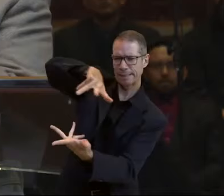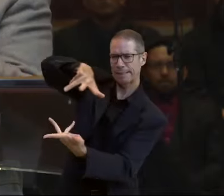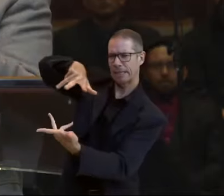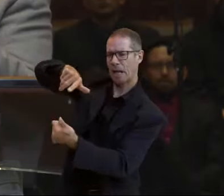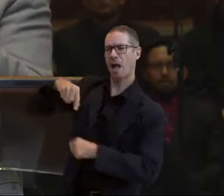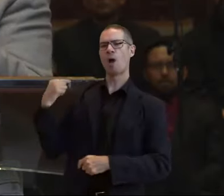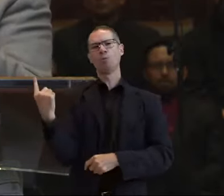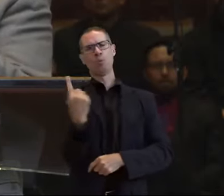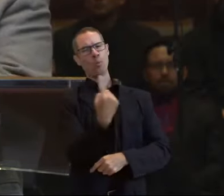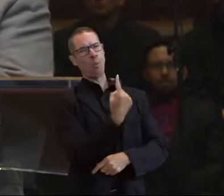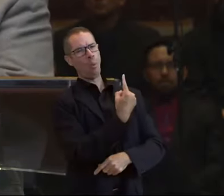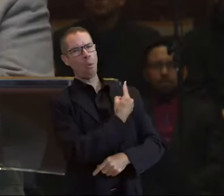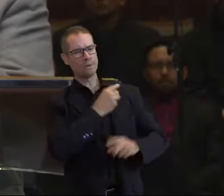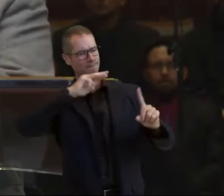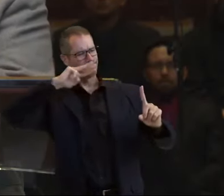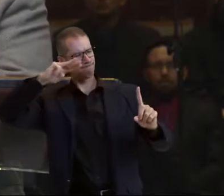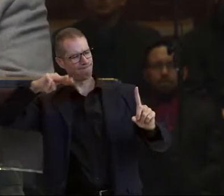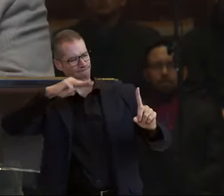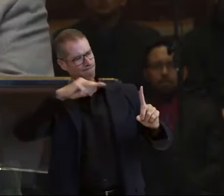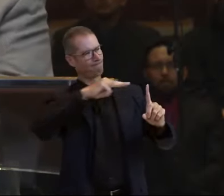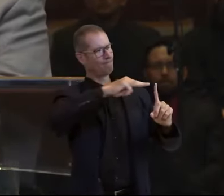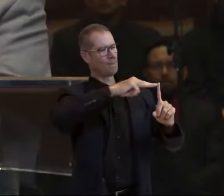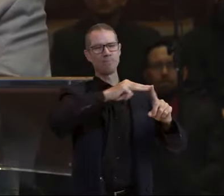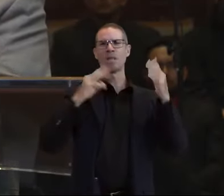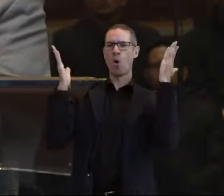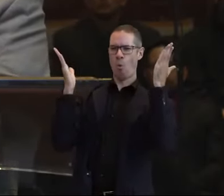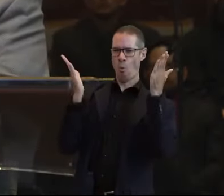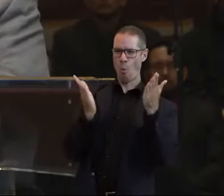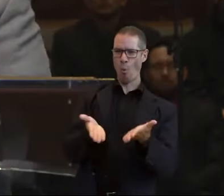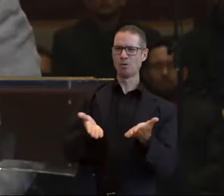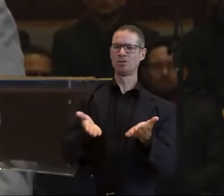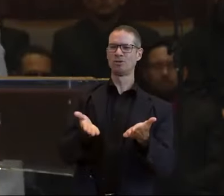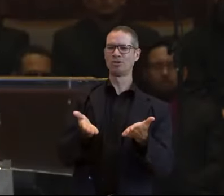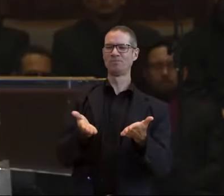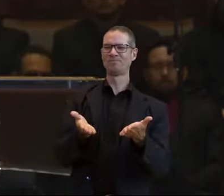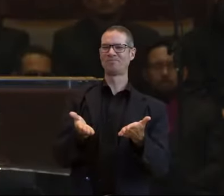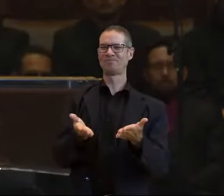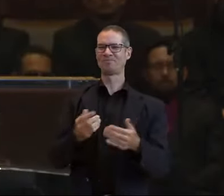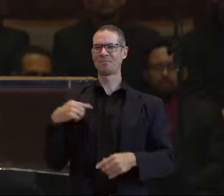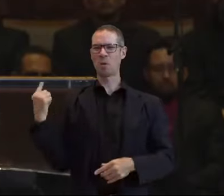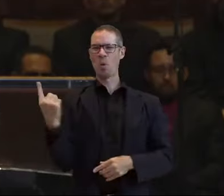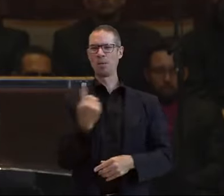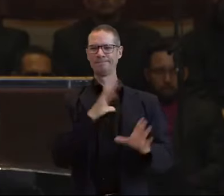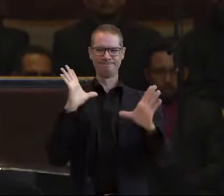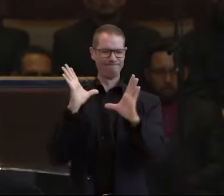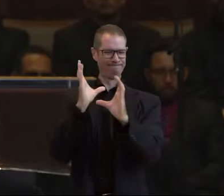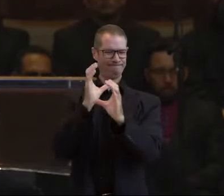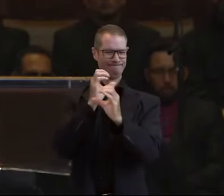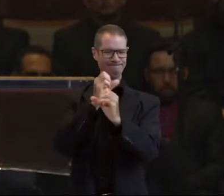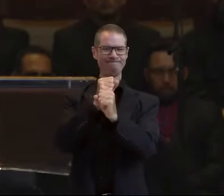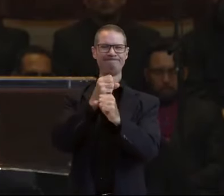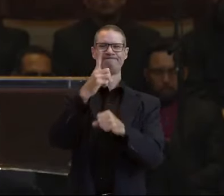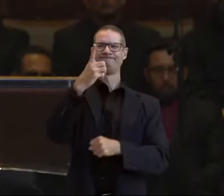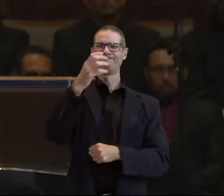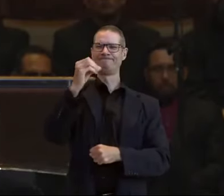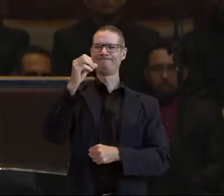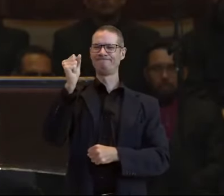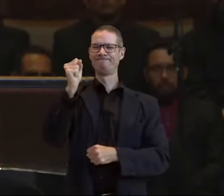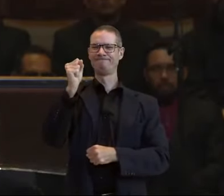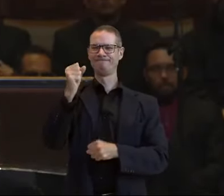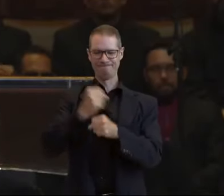é a nossa missão. E hoje, quando completamos 108 anos de